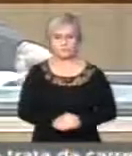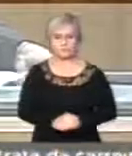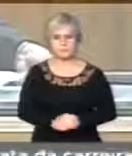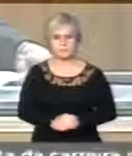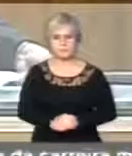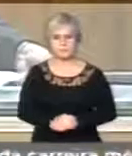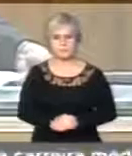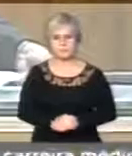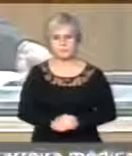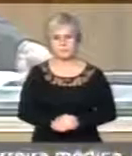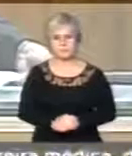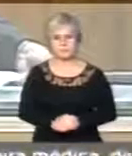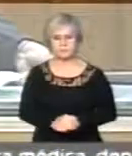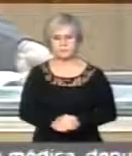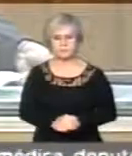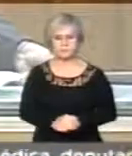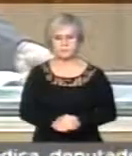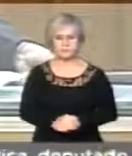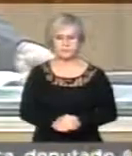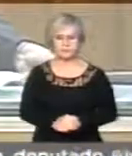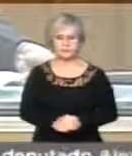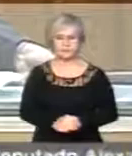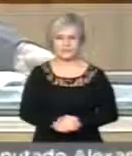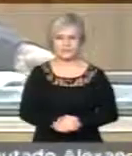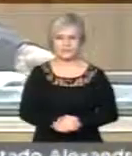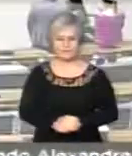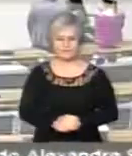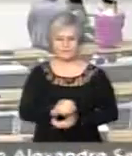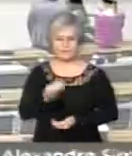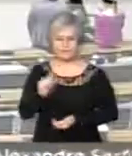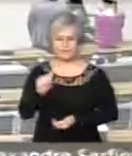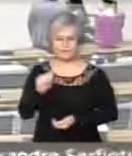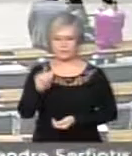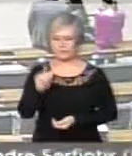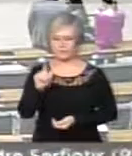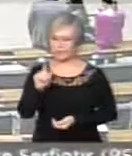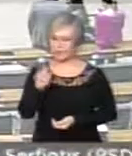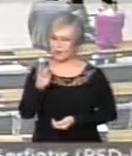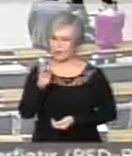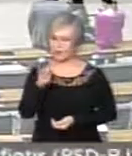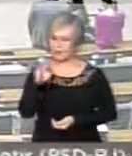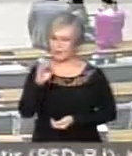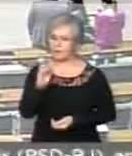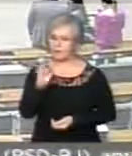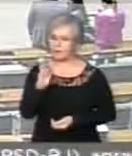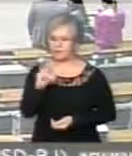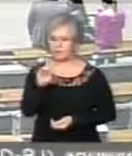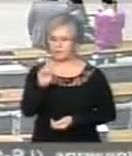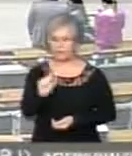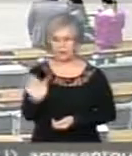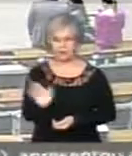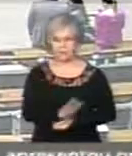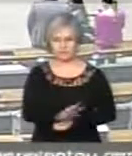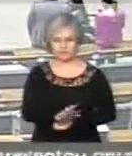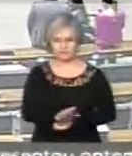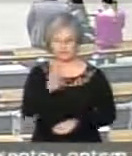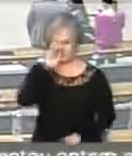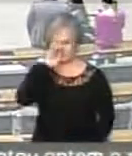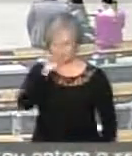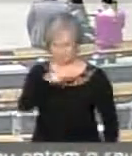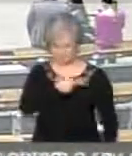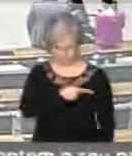secretário, coronel, comandante e outros adjetivos mais, a mais fraca. Muito obrigado, presidente. Presidente, eu queria